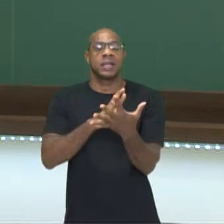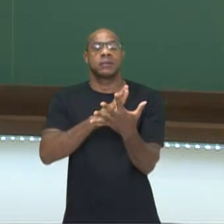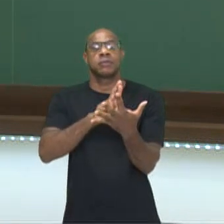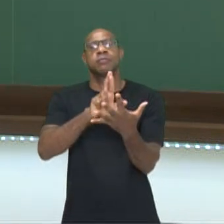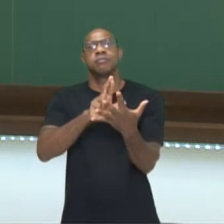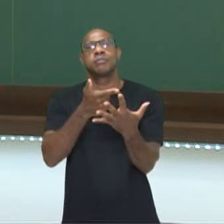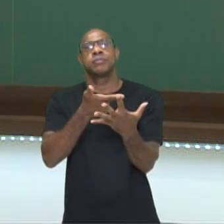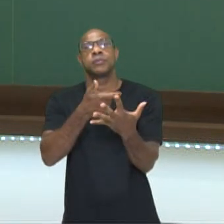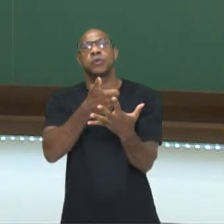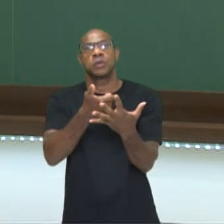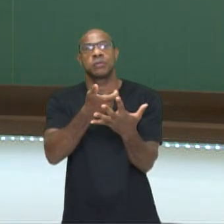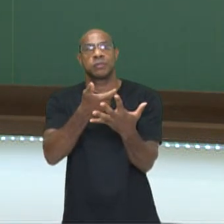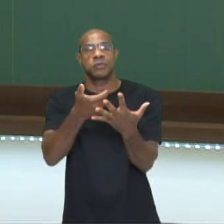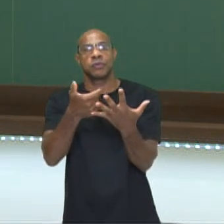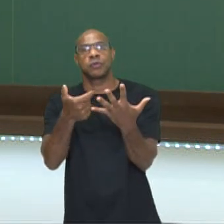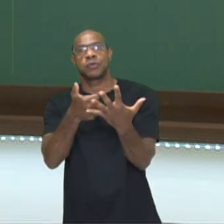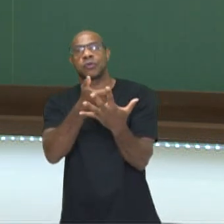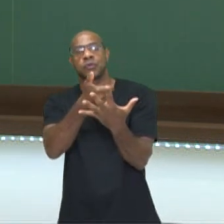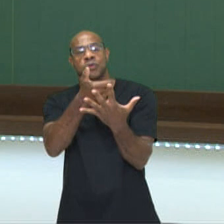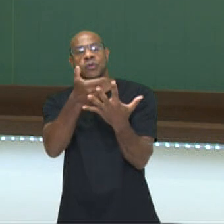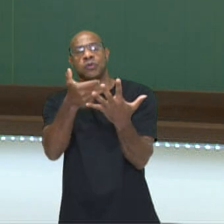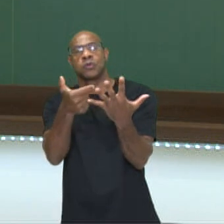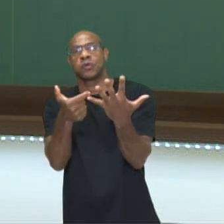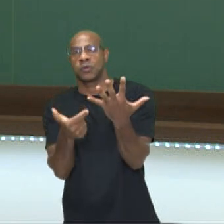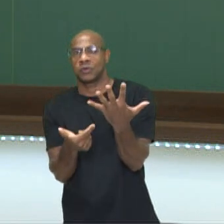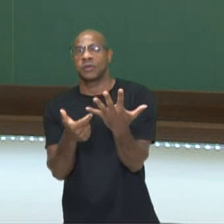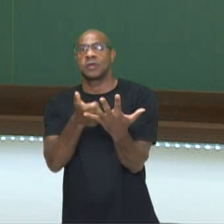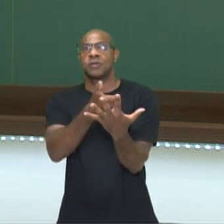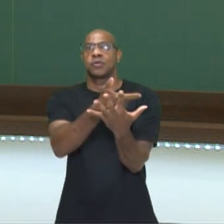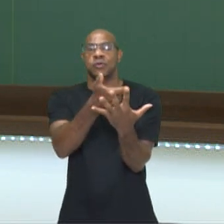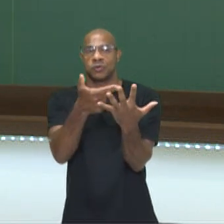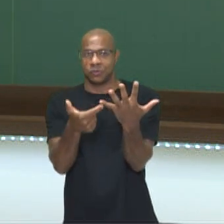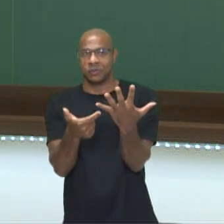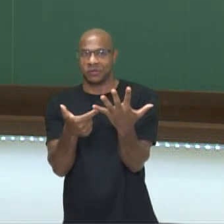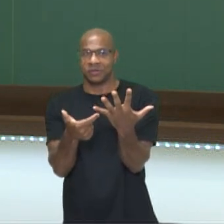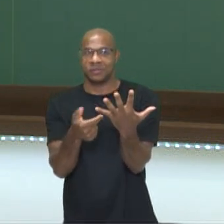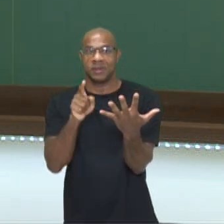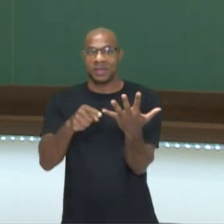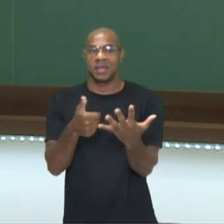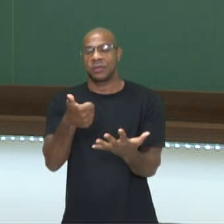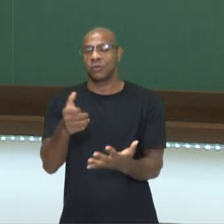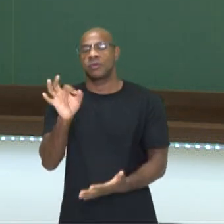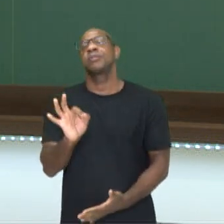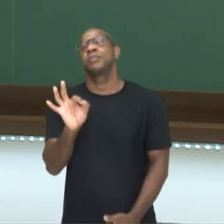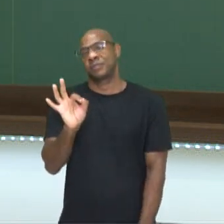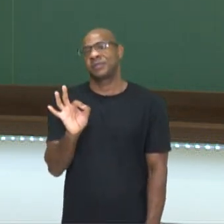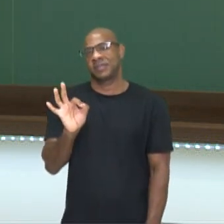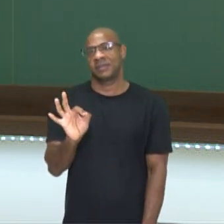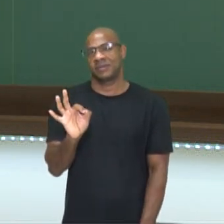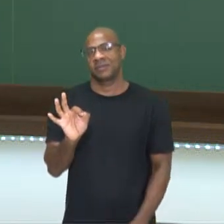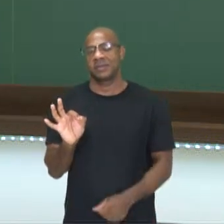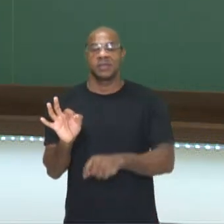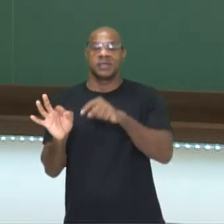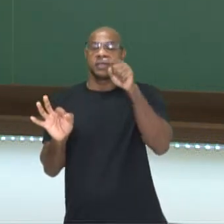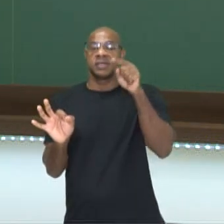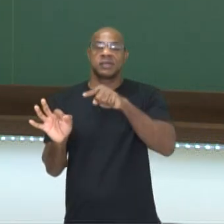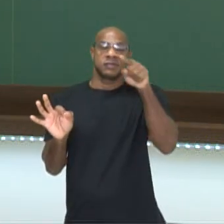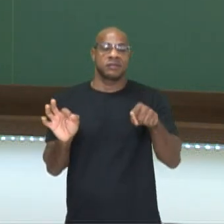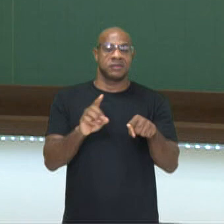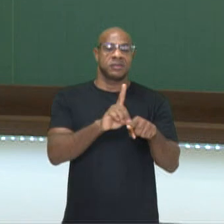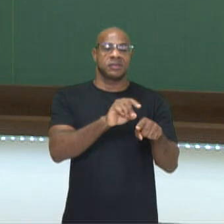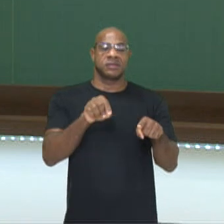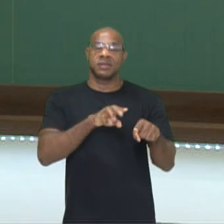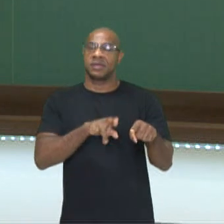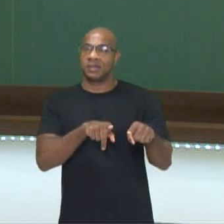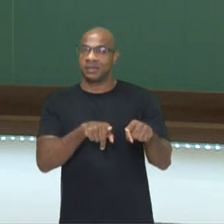reais? R$12. E R$12 é o quê? 12% de R$100, que é o valor que eu inventei aqui na minha cabeça